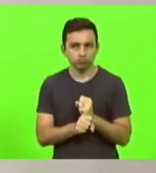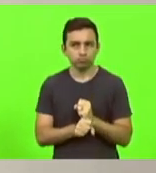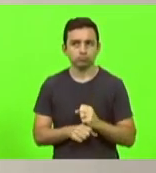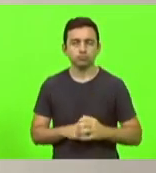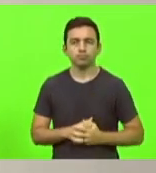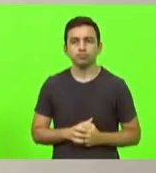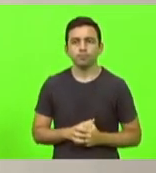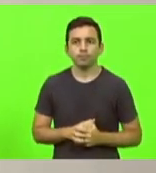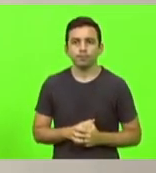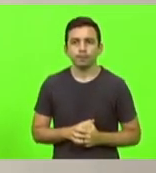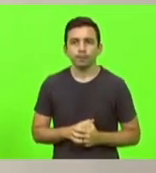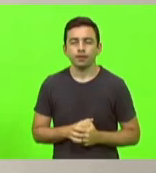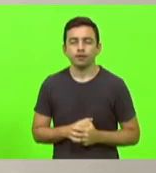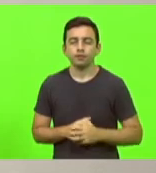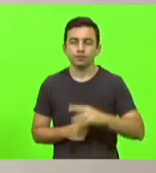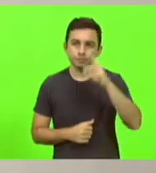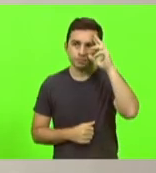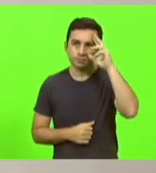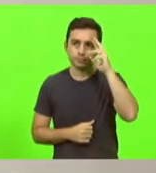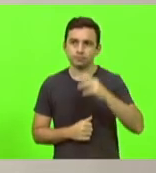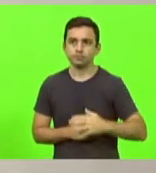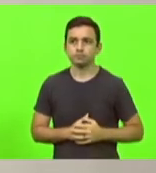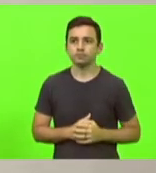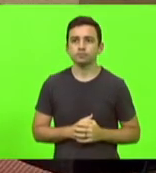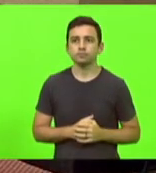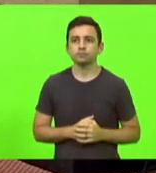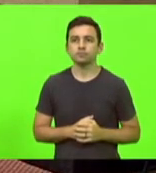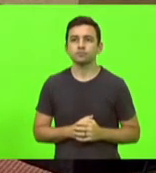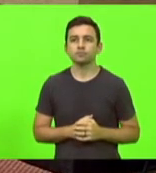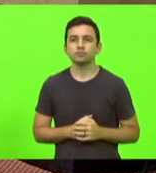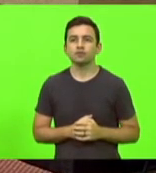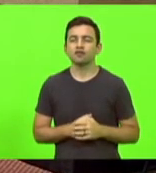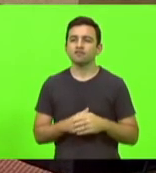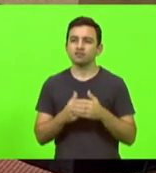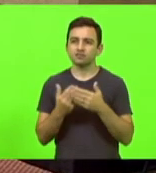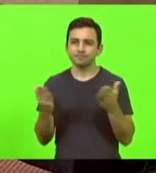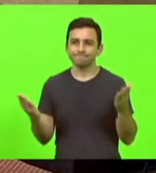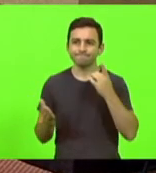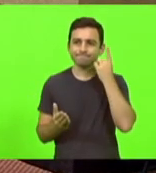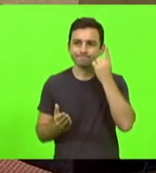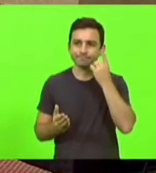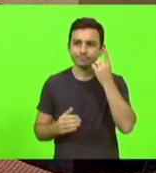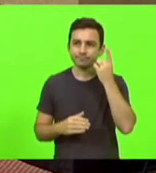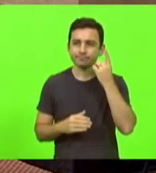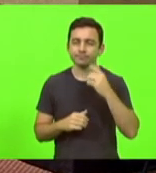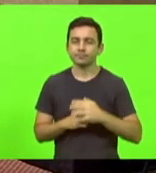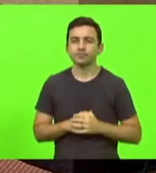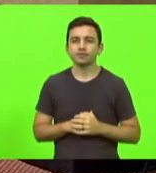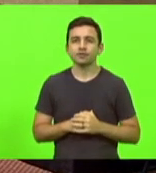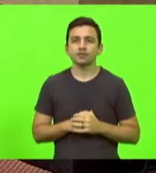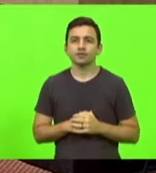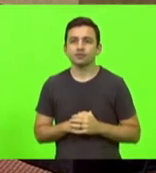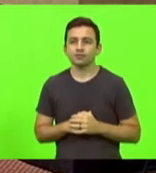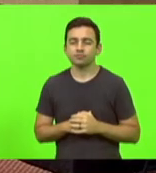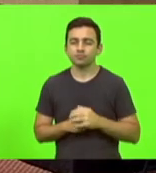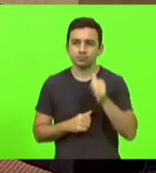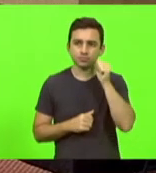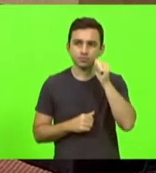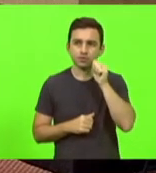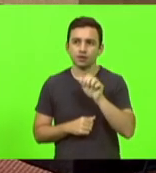a palavra, deputado Ricardo. Presidente Tom, colegas deputados, deputada